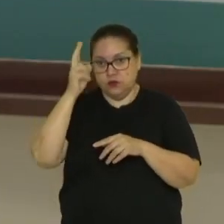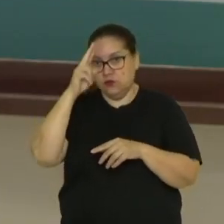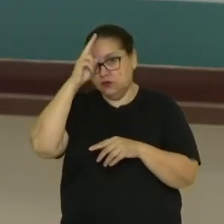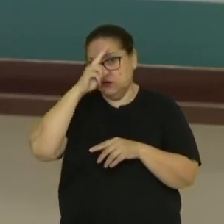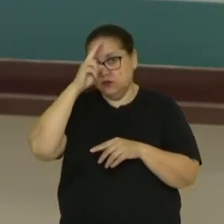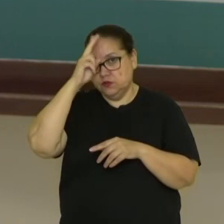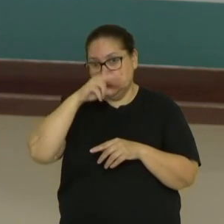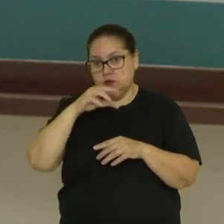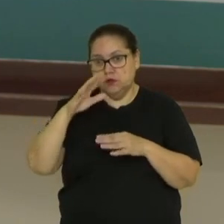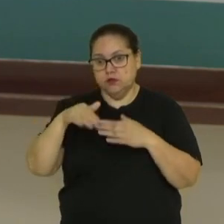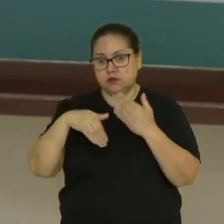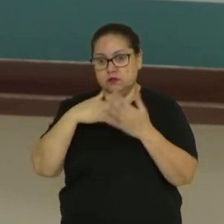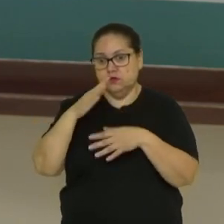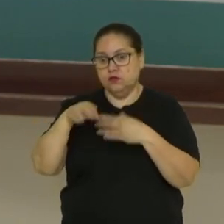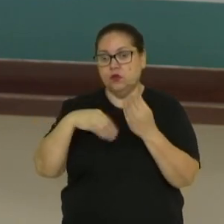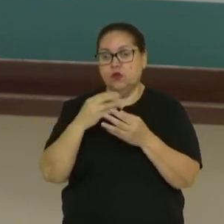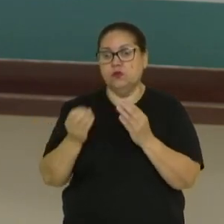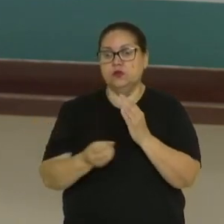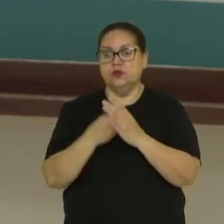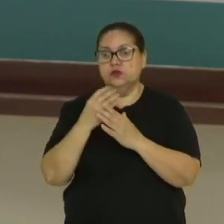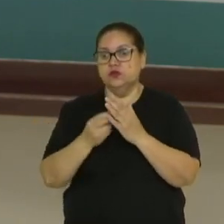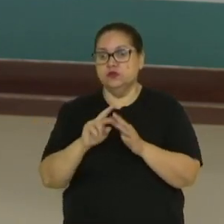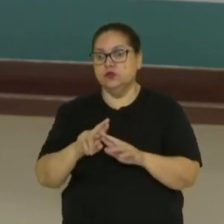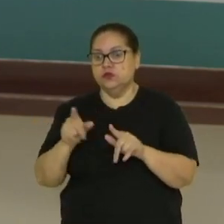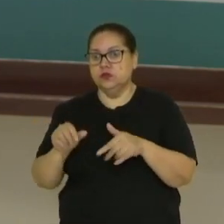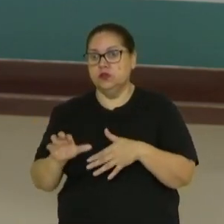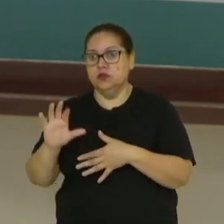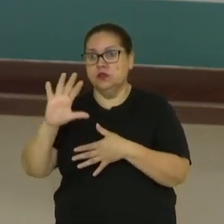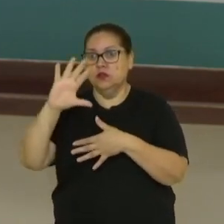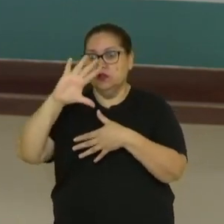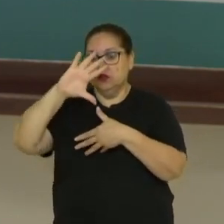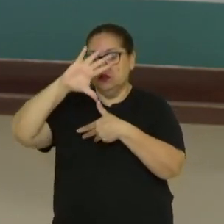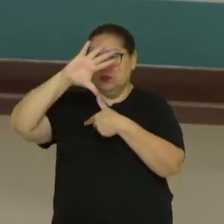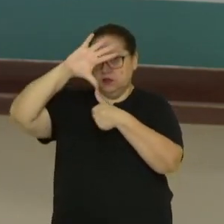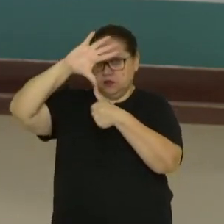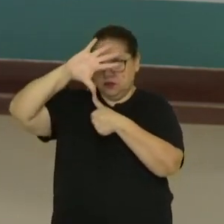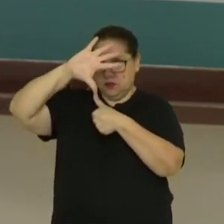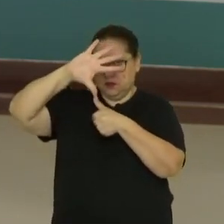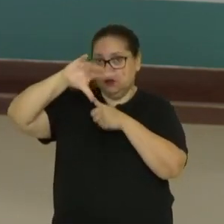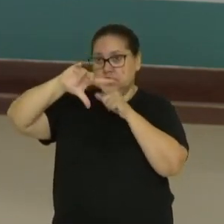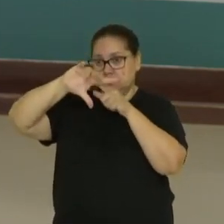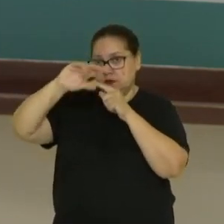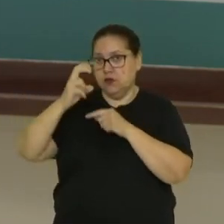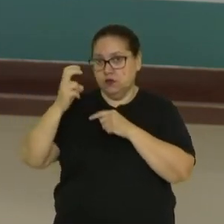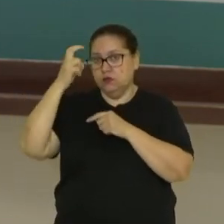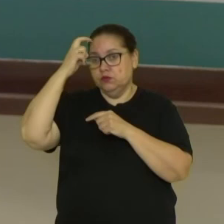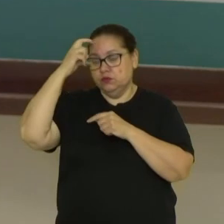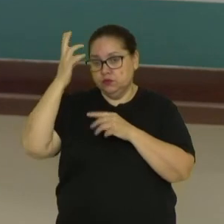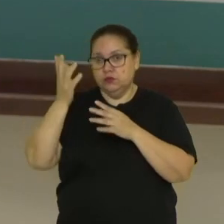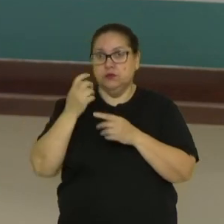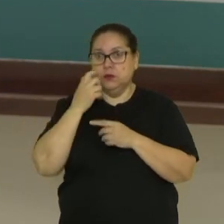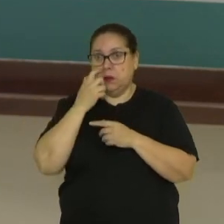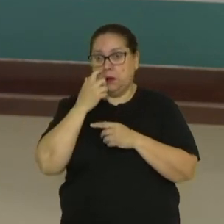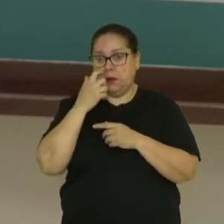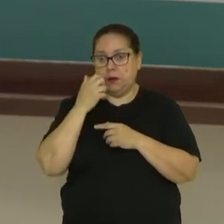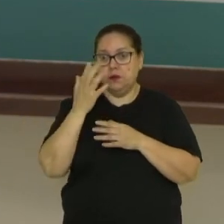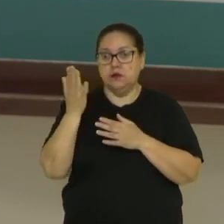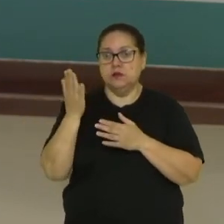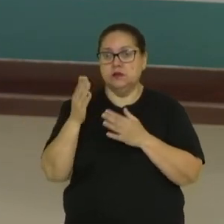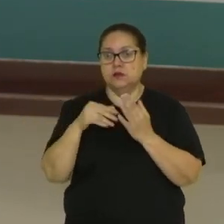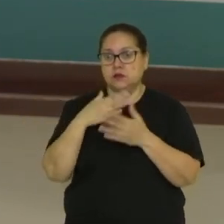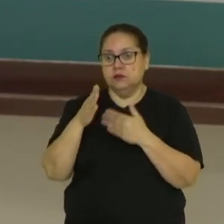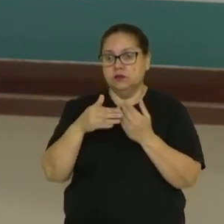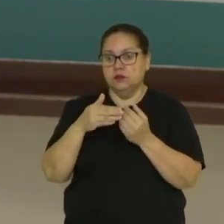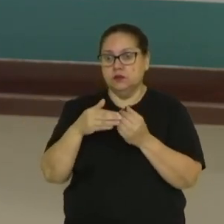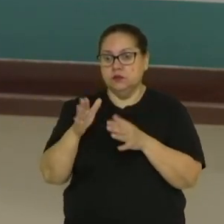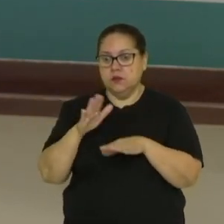histórica, o processo de formação, diferente da América anglo-saxônica, né, em que a cultura anglo-saxã